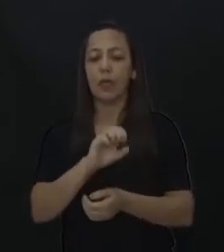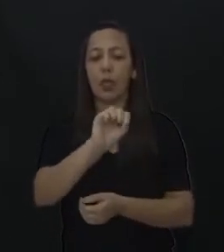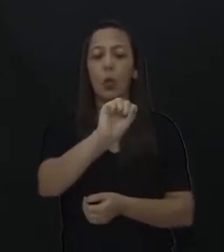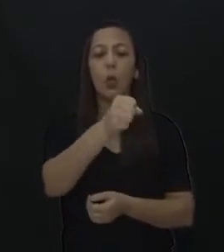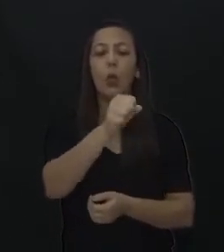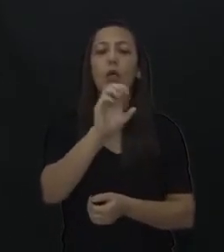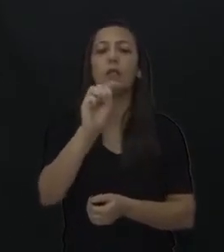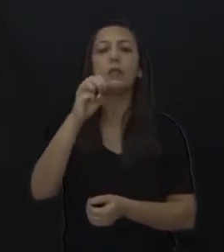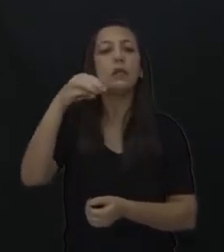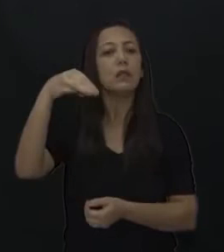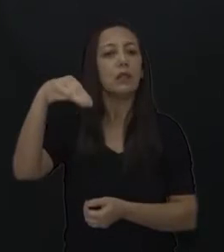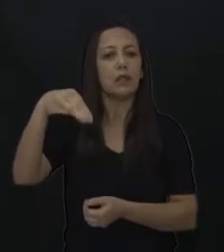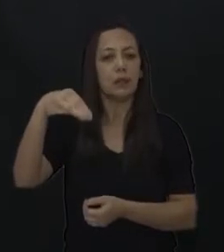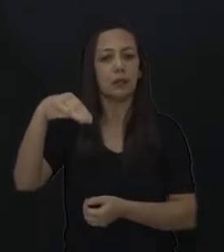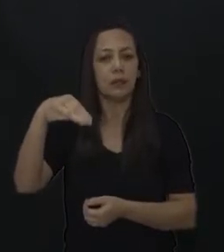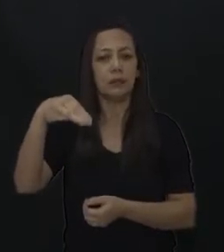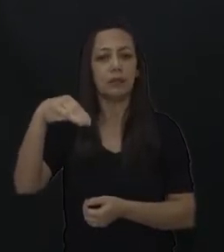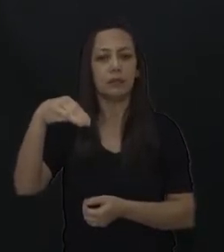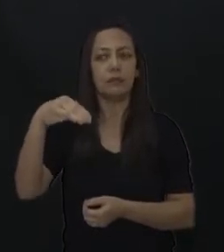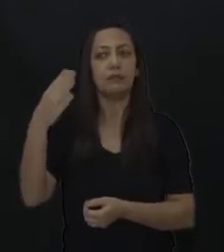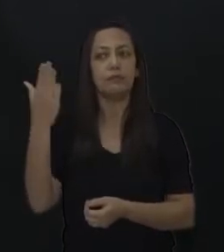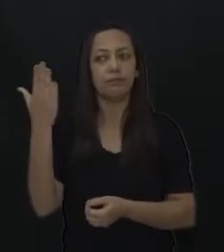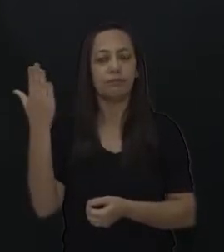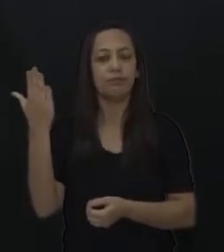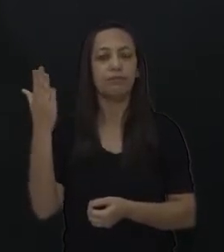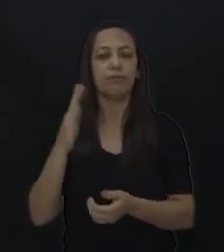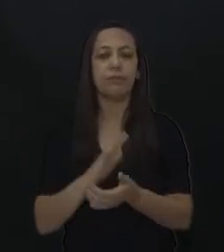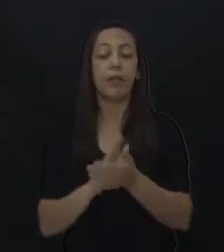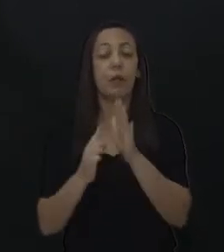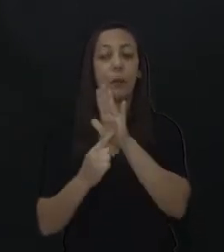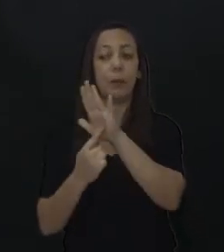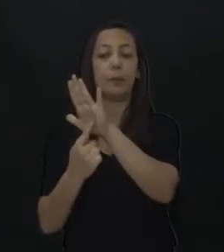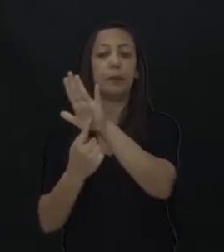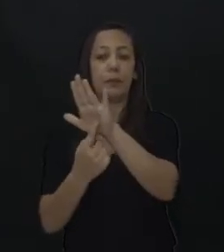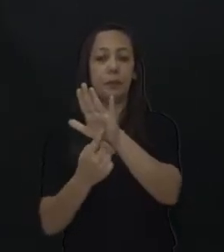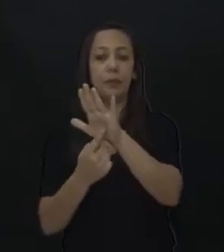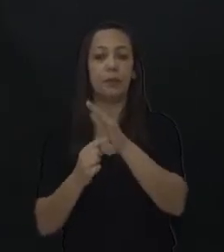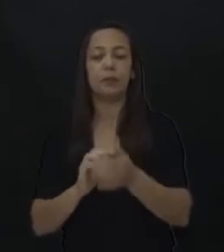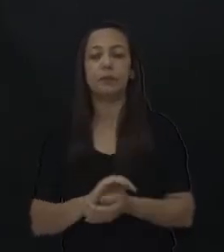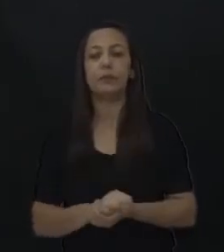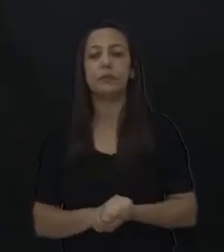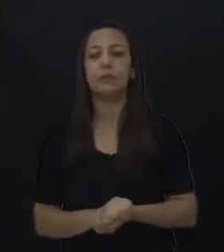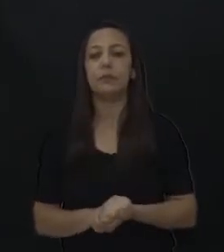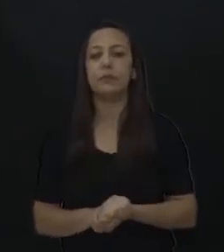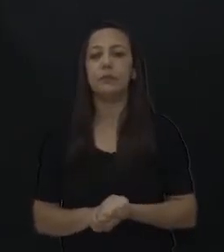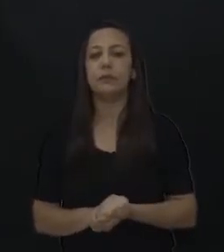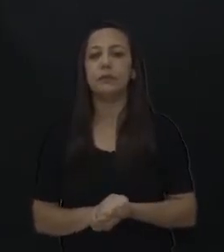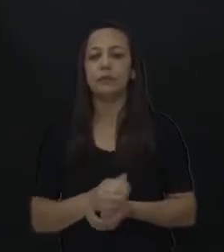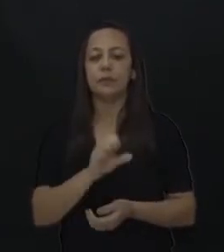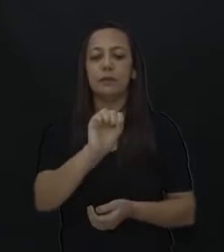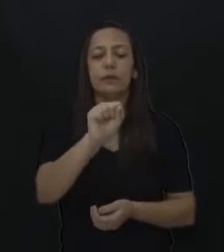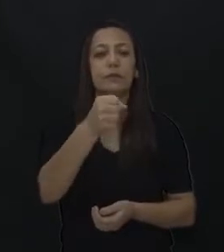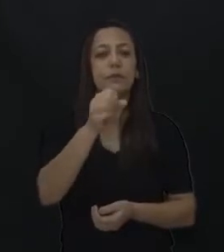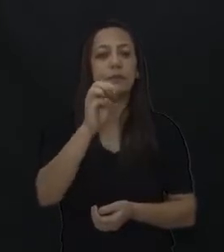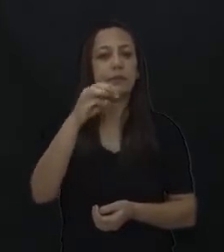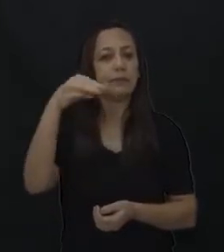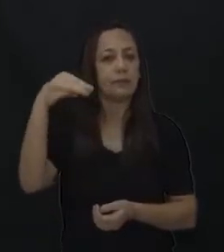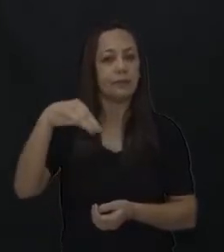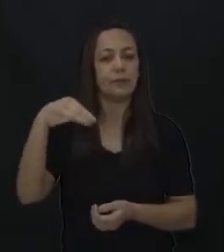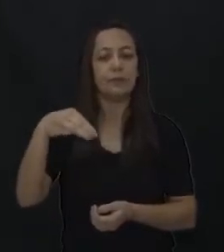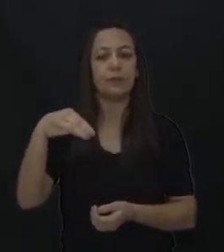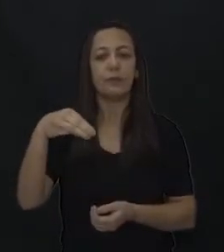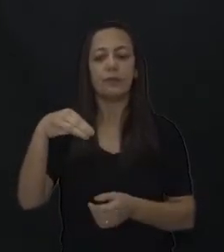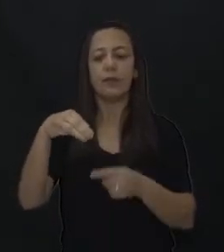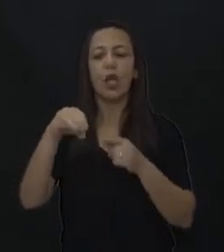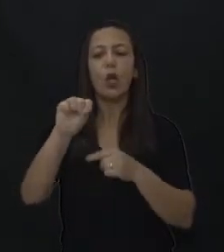80 minutos, certo? Então, vou colocar bem aqui 80 minutos.